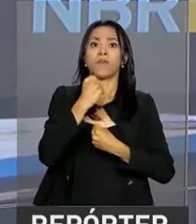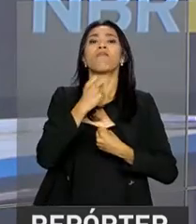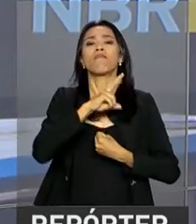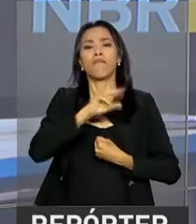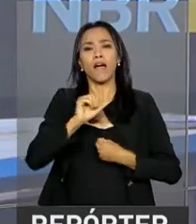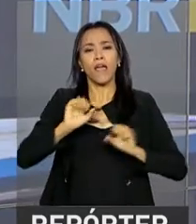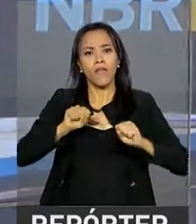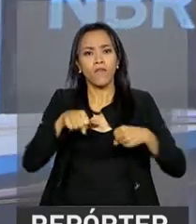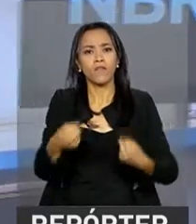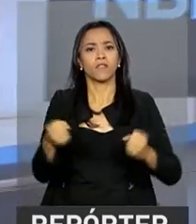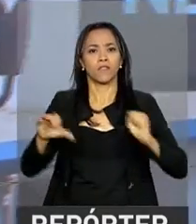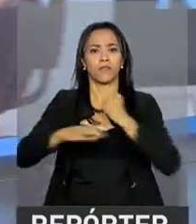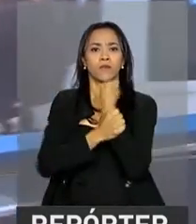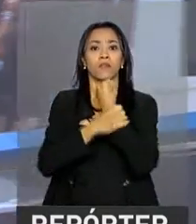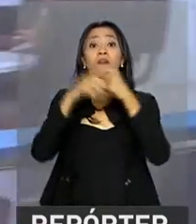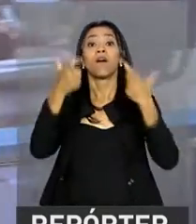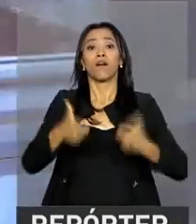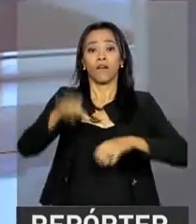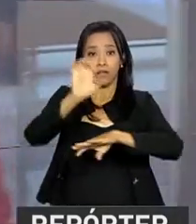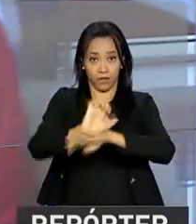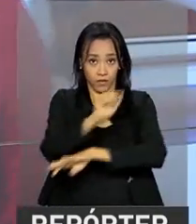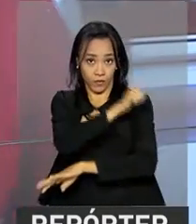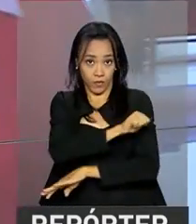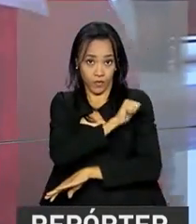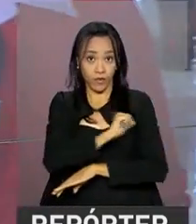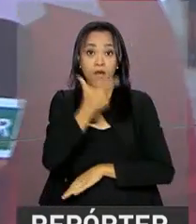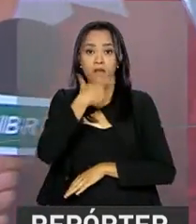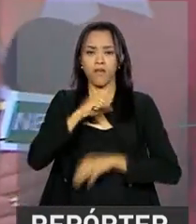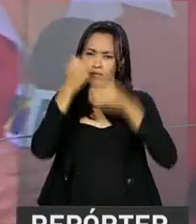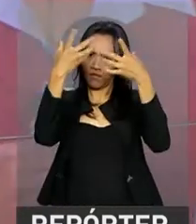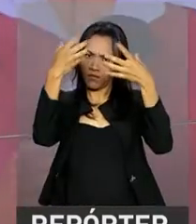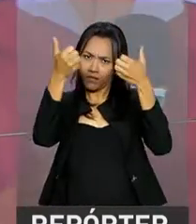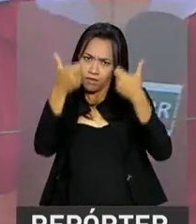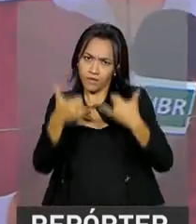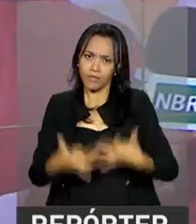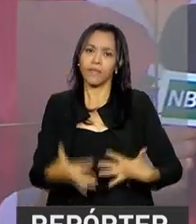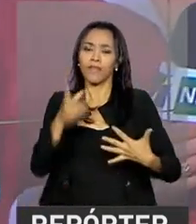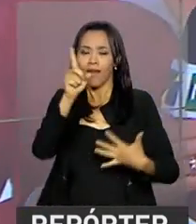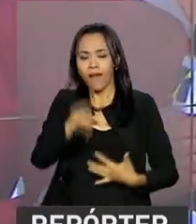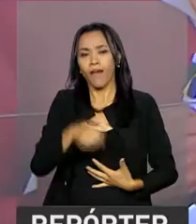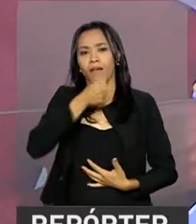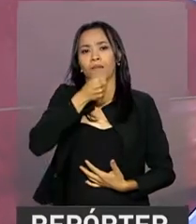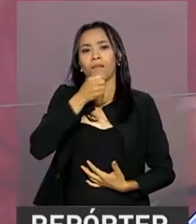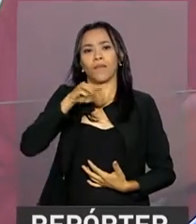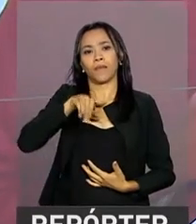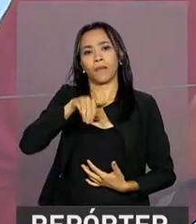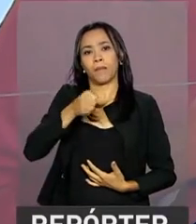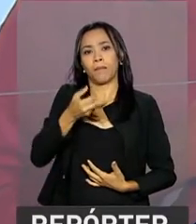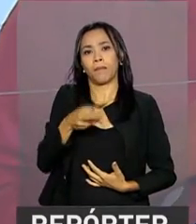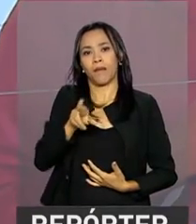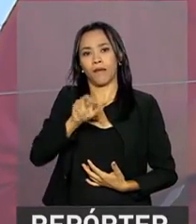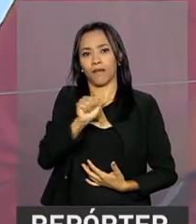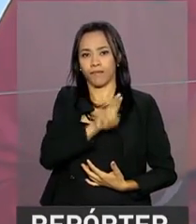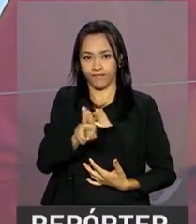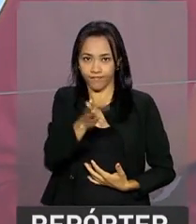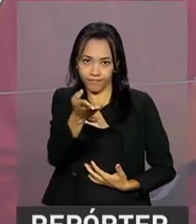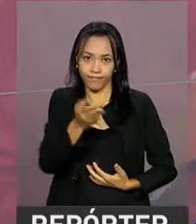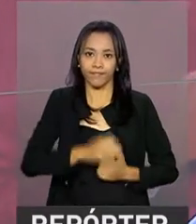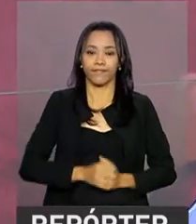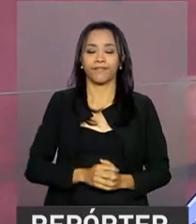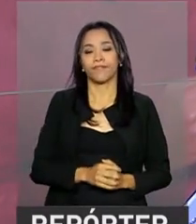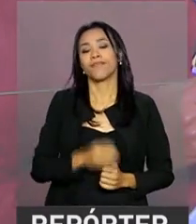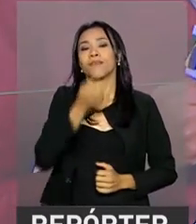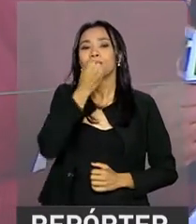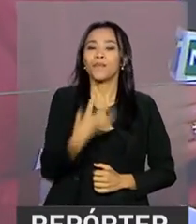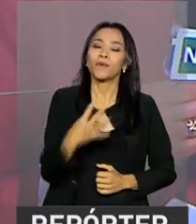Janeiro. Quem tem as informações para a gente ao vivo é a repórter Mara Kenup, que está lá no Palácio Planalto. Oi, Mara, bom dia. Bom dia